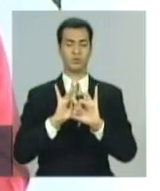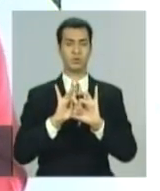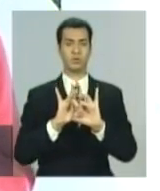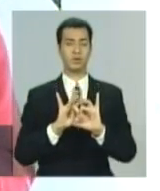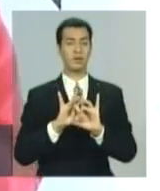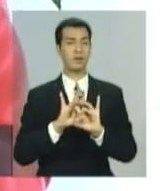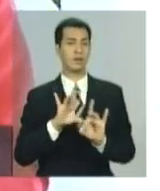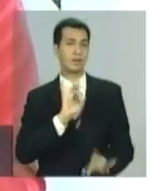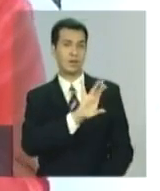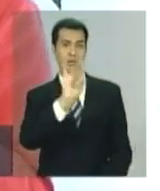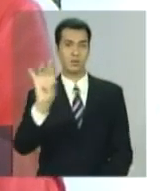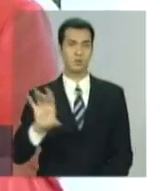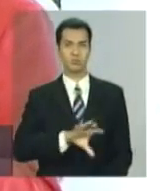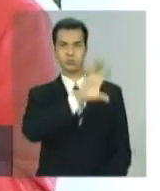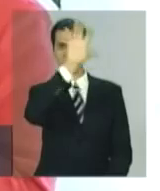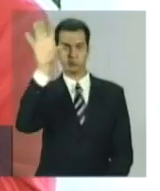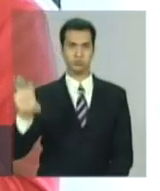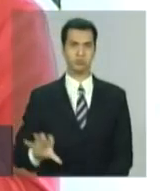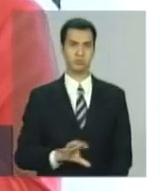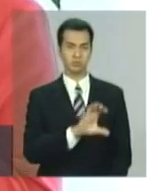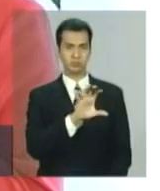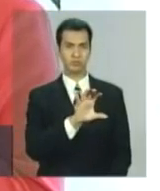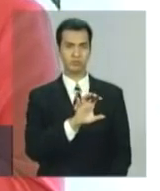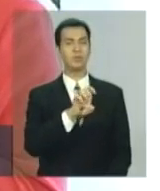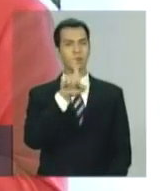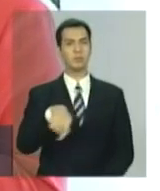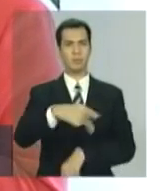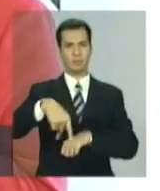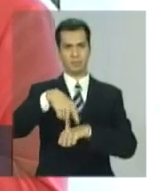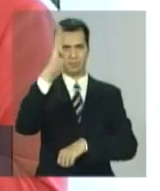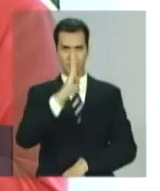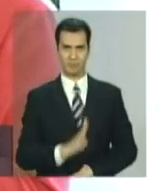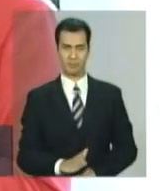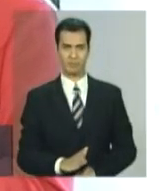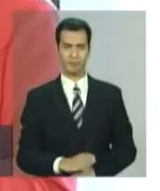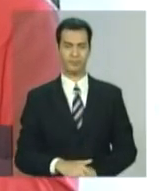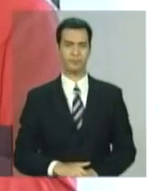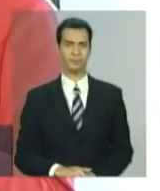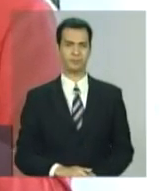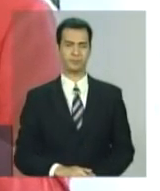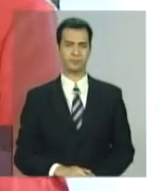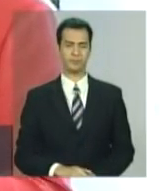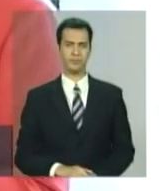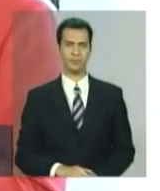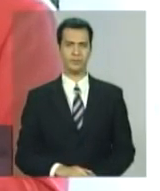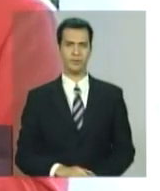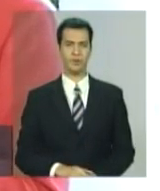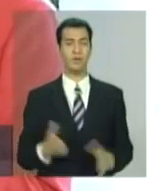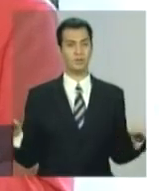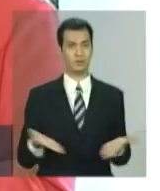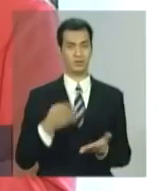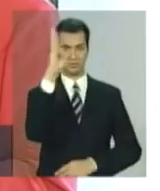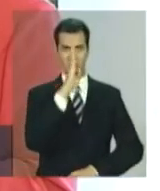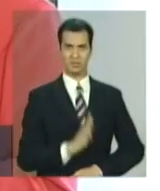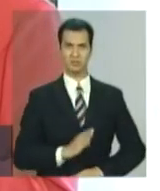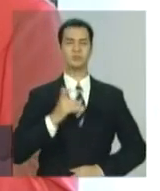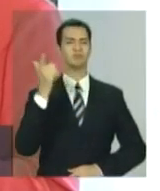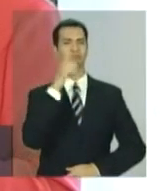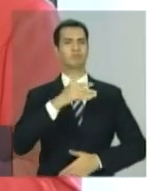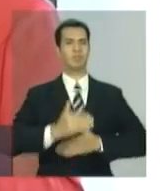regional dessa entidade chamada Estado Federado. É algo que faz o Brasil avançar, faz o